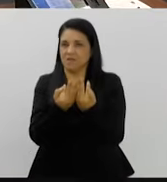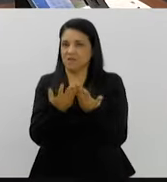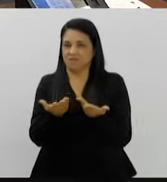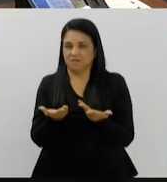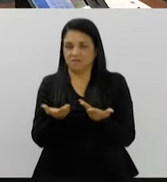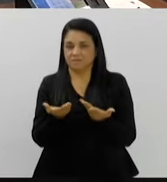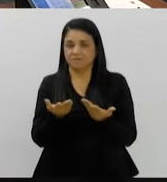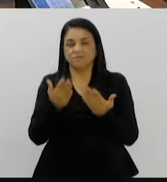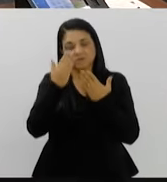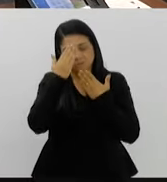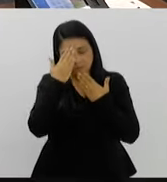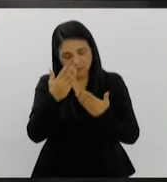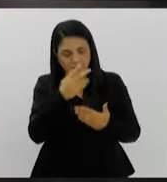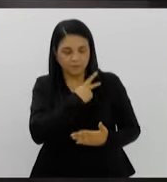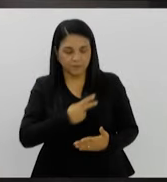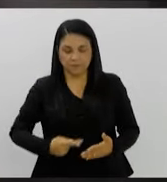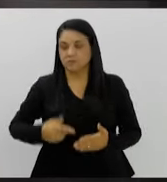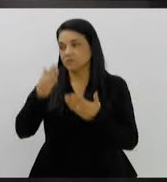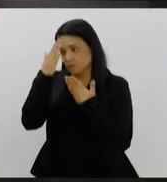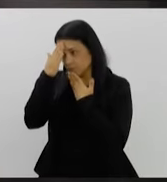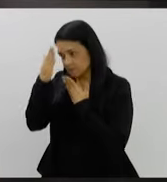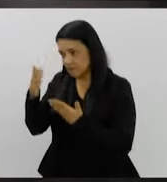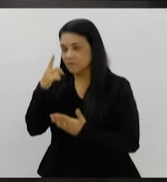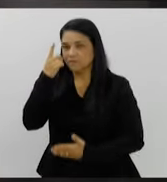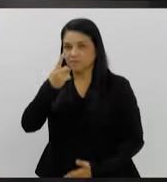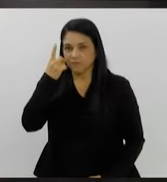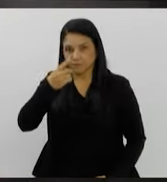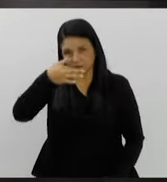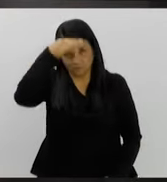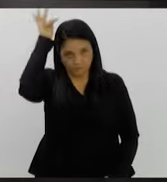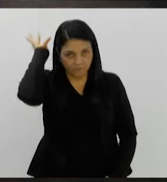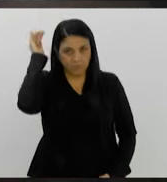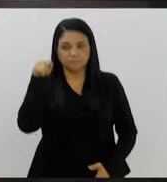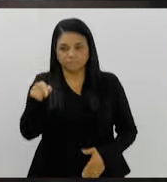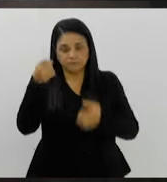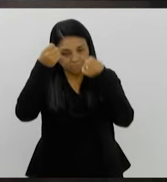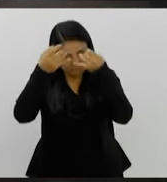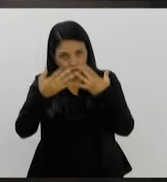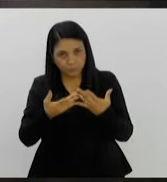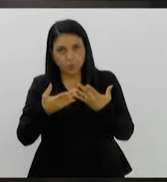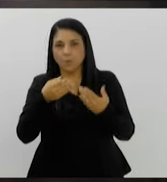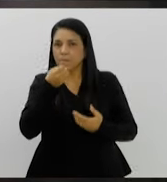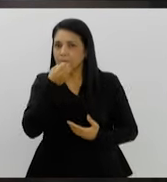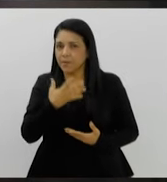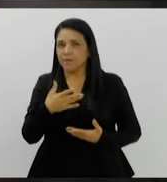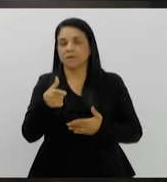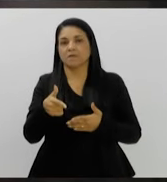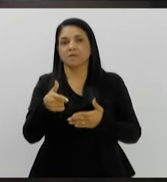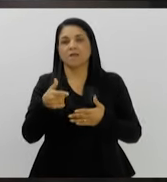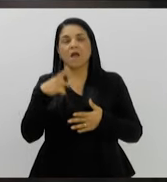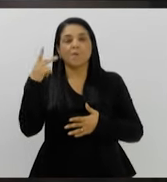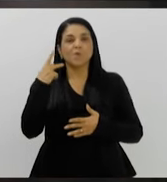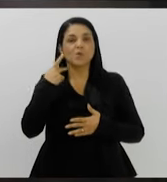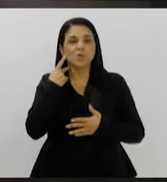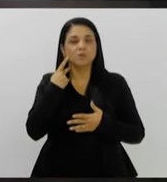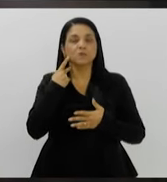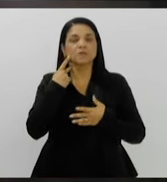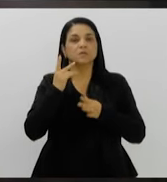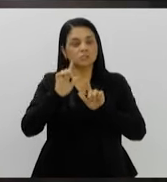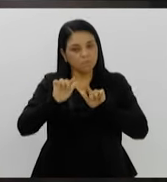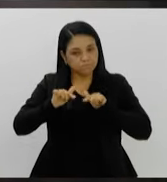Obrigado Deputado frede Pacheco pela colocação como bem colocou vossa excelência A Procuradoria da casa já gravou da